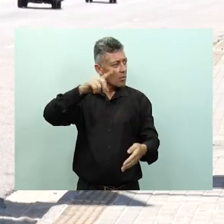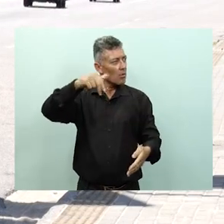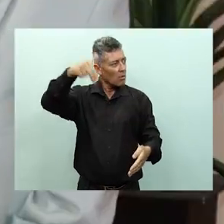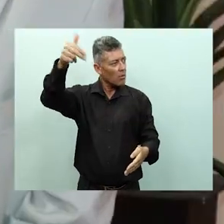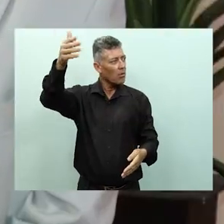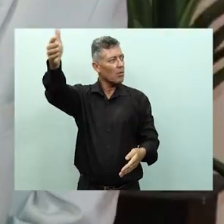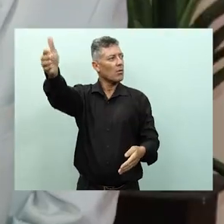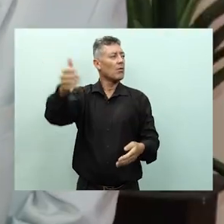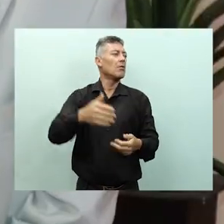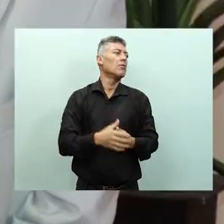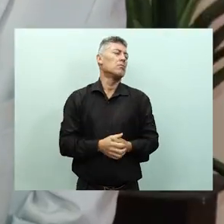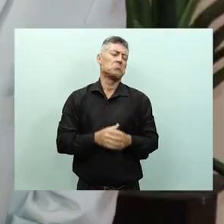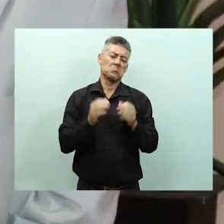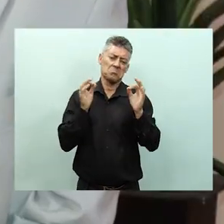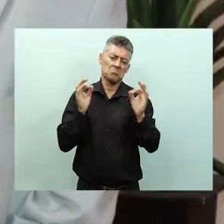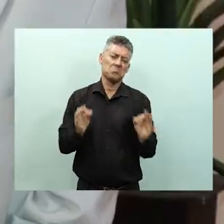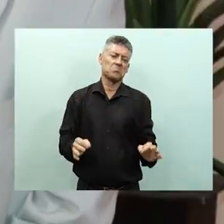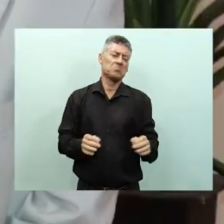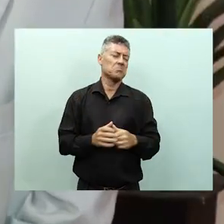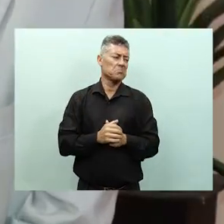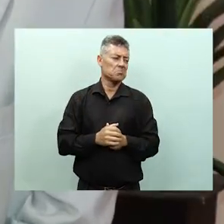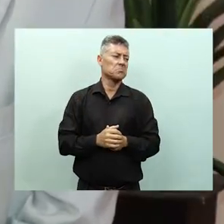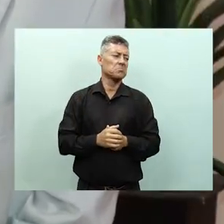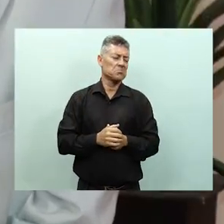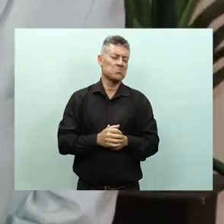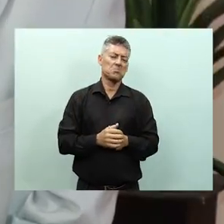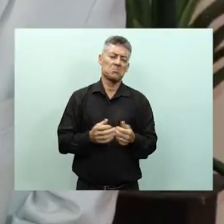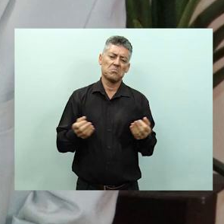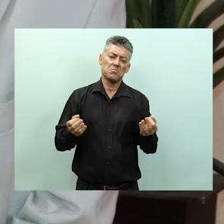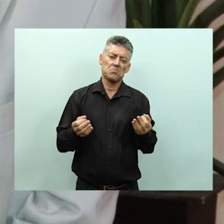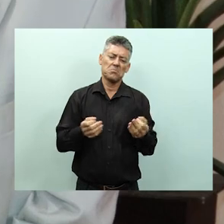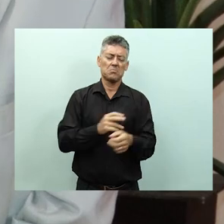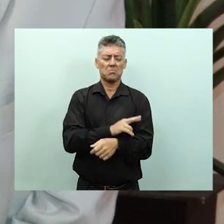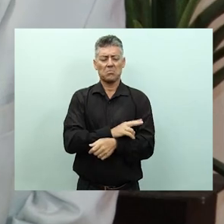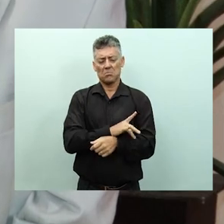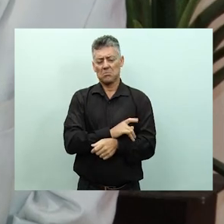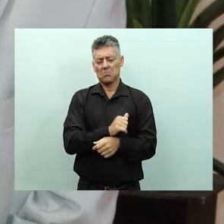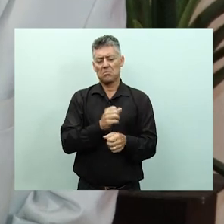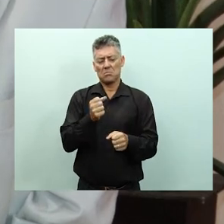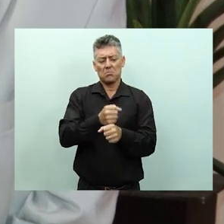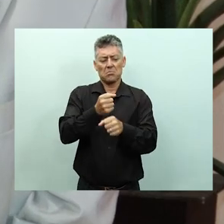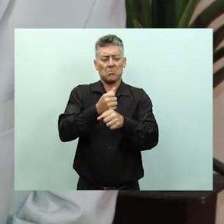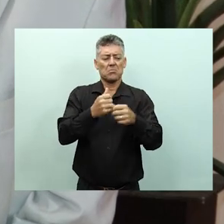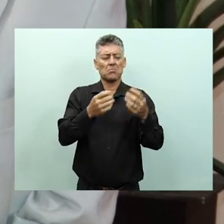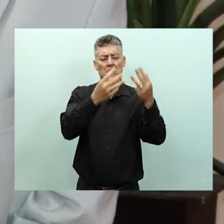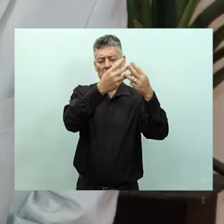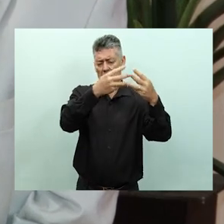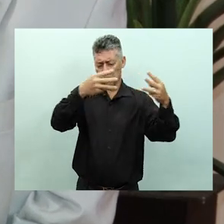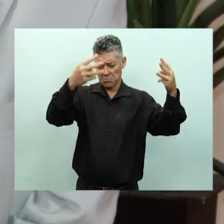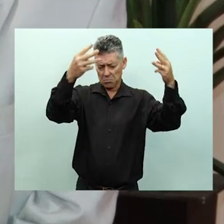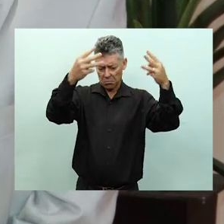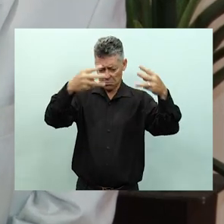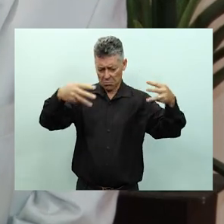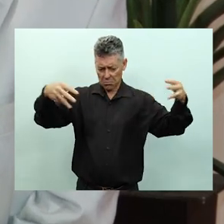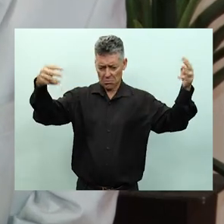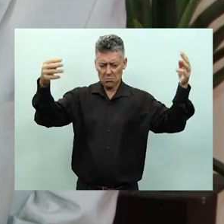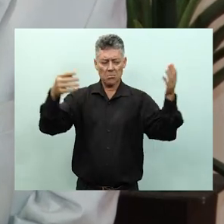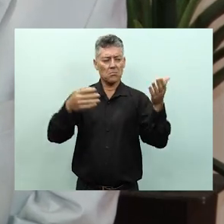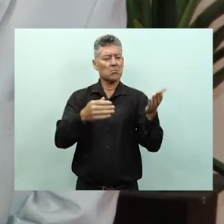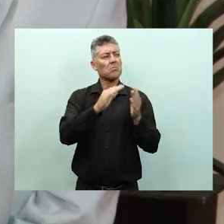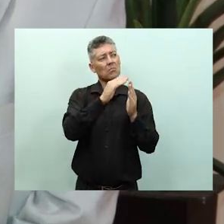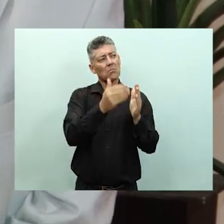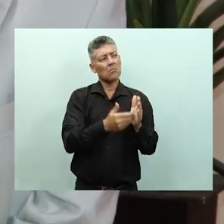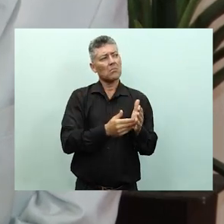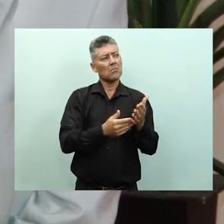Potengi. Eu acho que é justo, que é correto, que a ponte de todos,